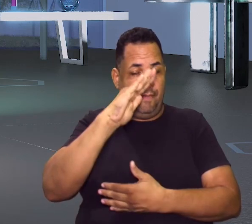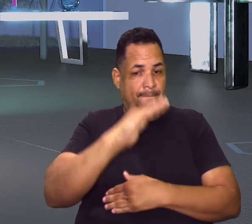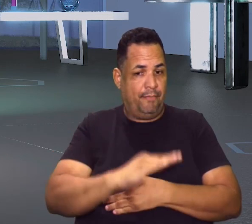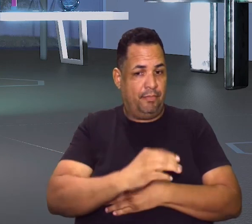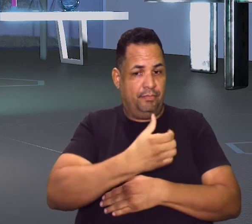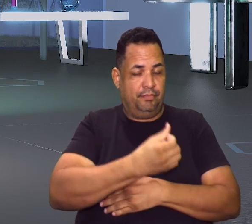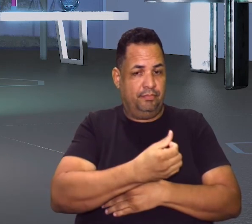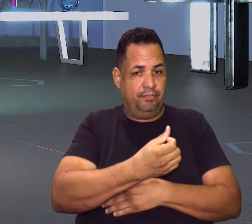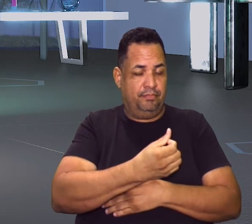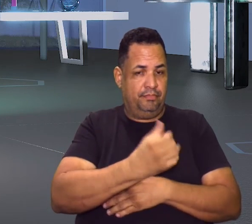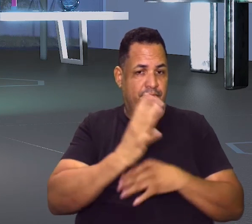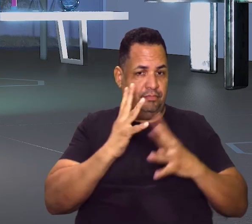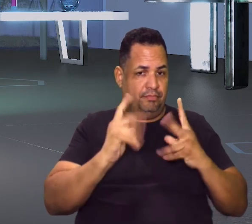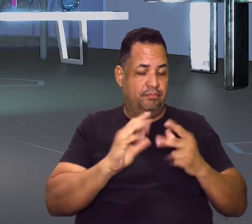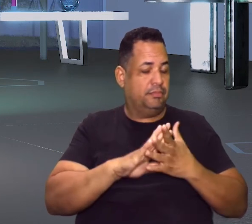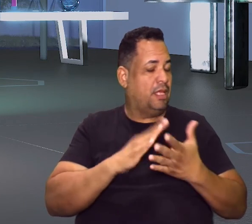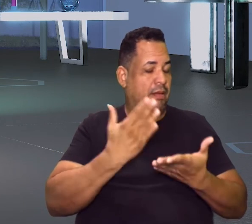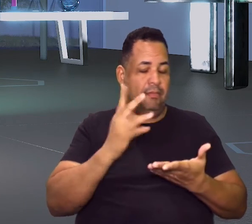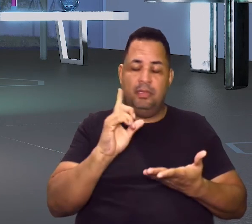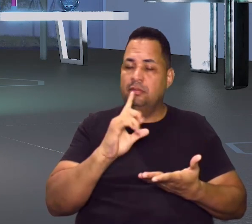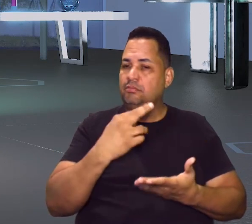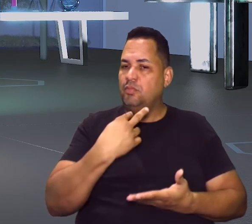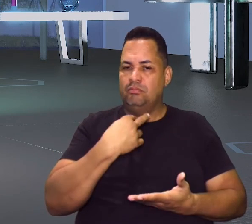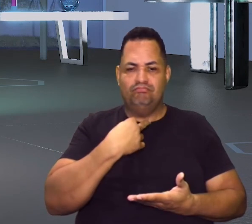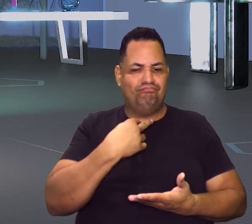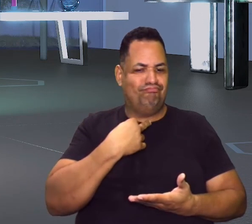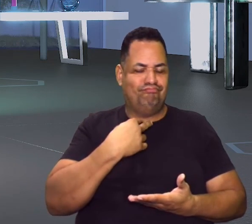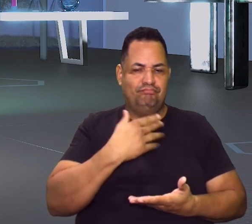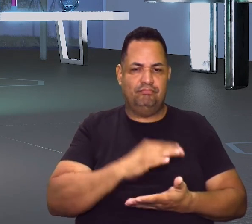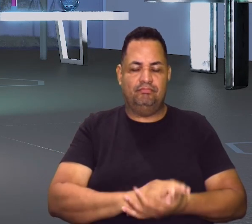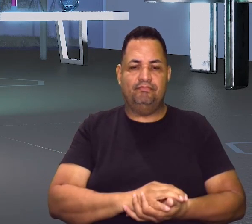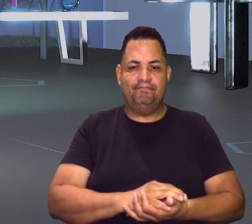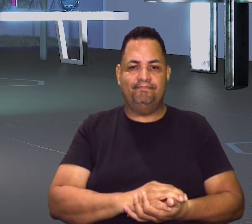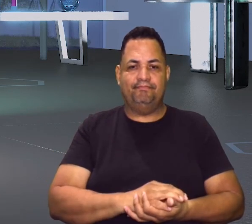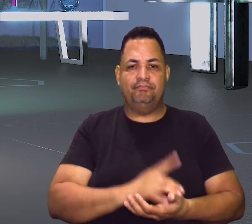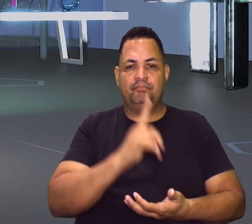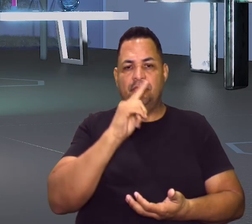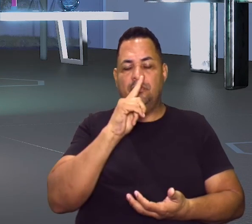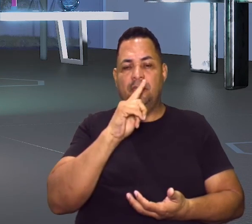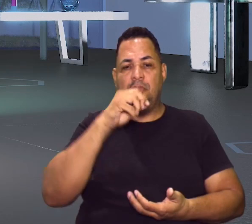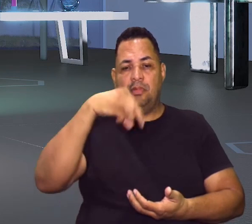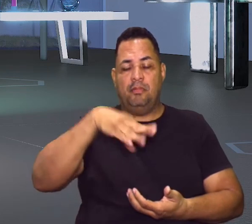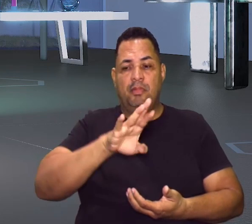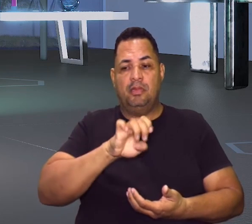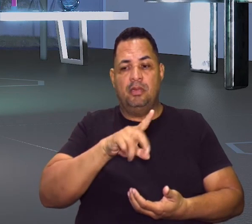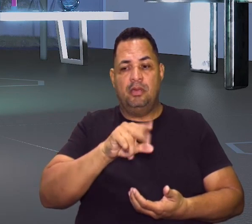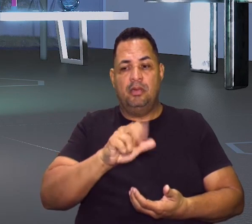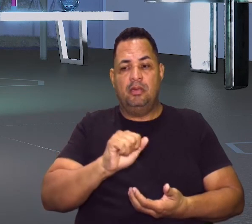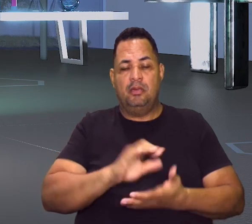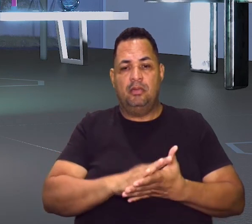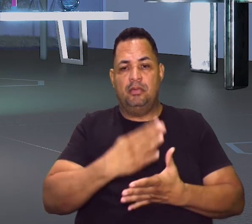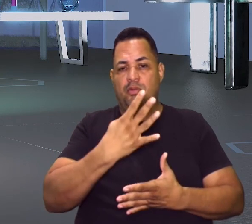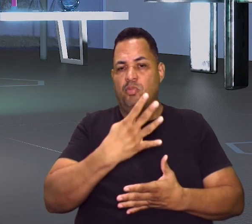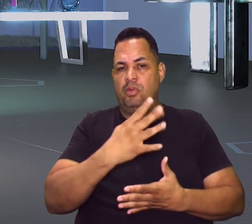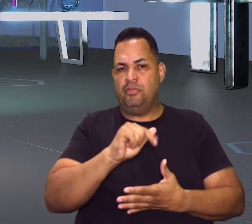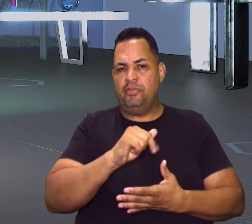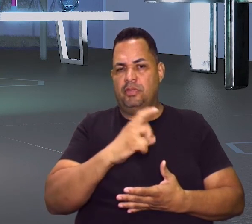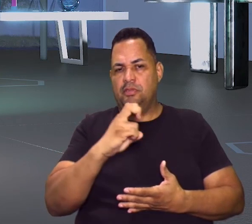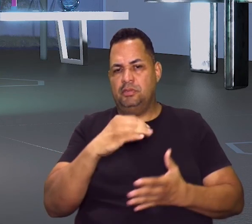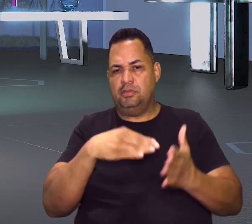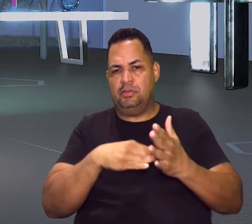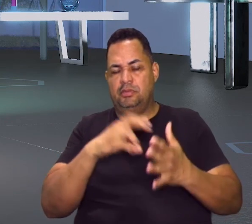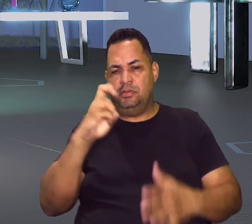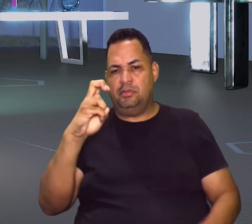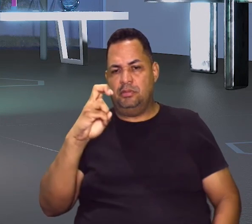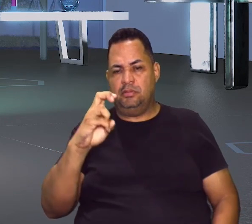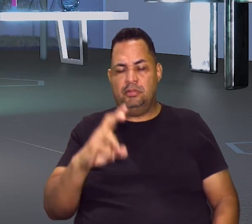ela for tratada, também não serve para o organismo humano. A água mineral tem pH de 4,5, 5, mas não